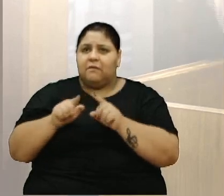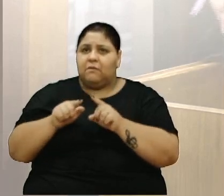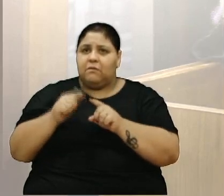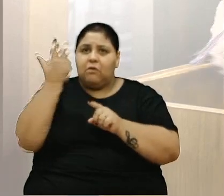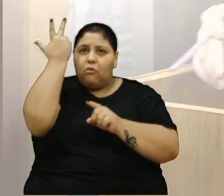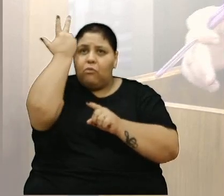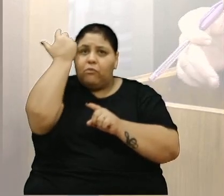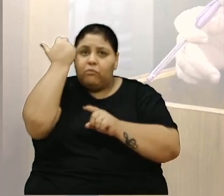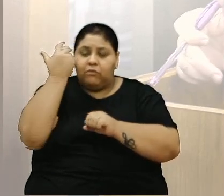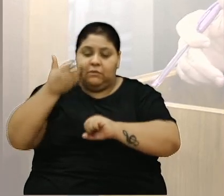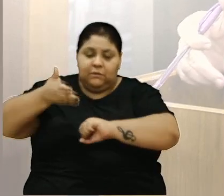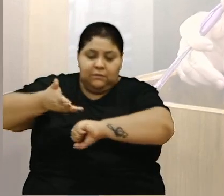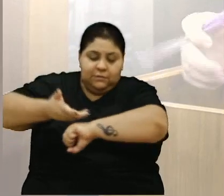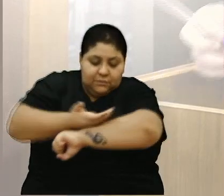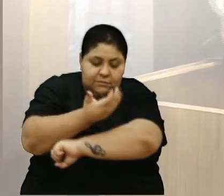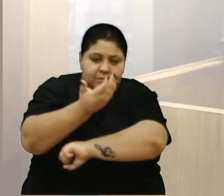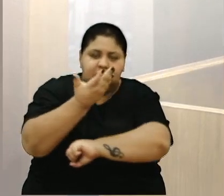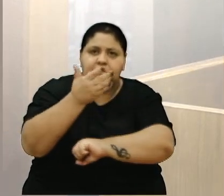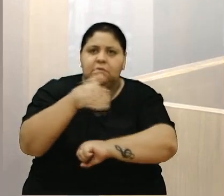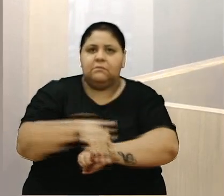no buraco.